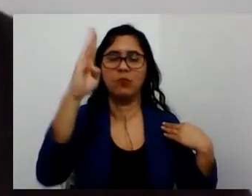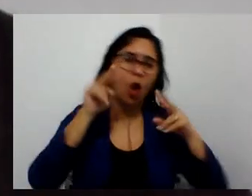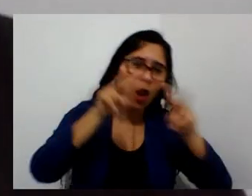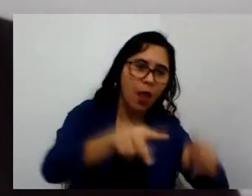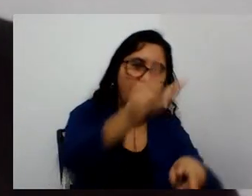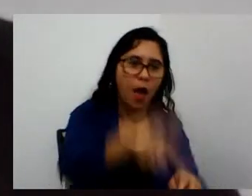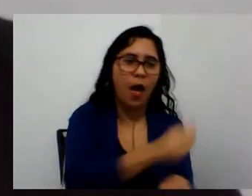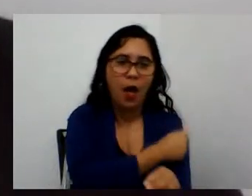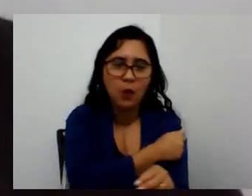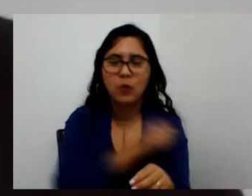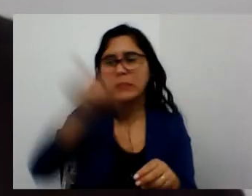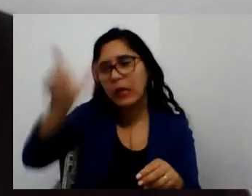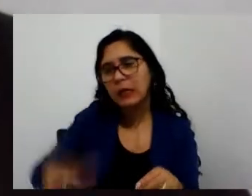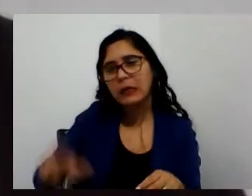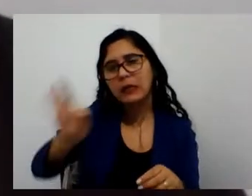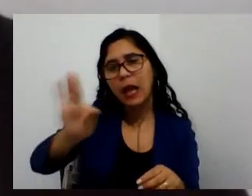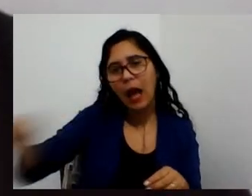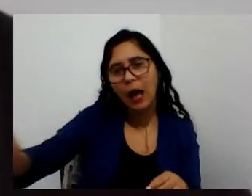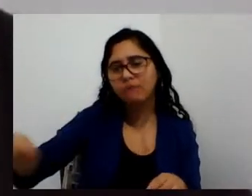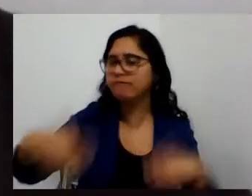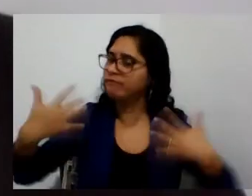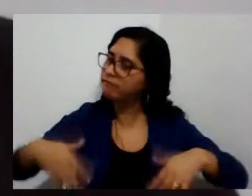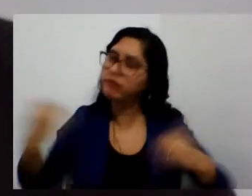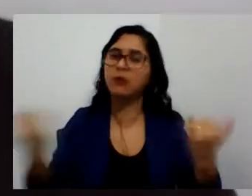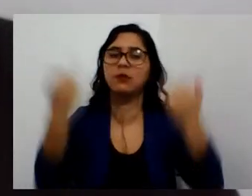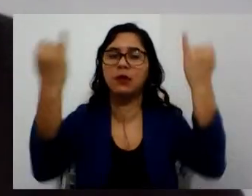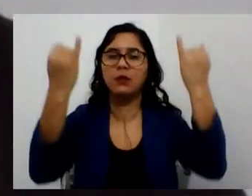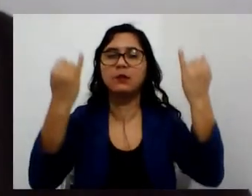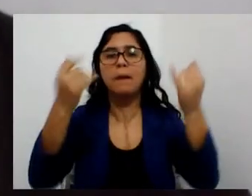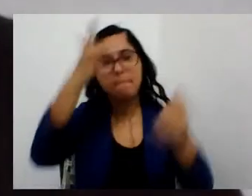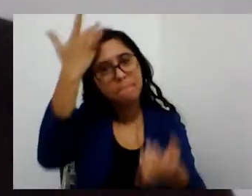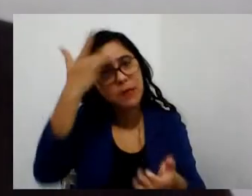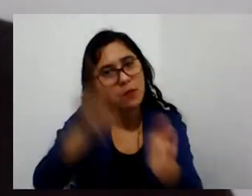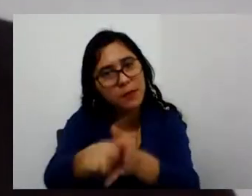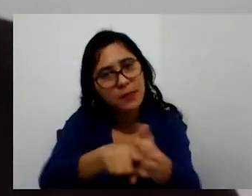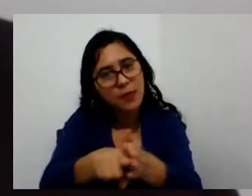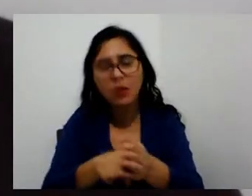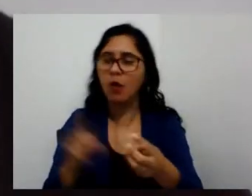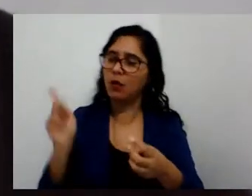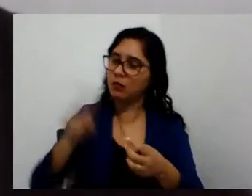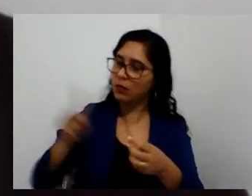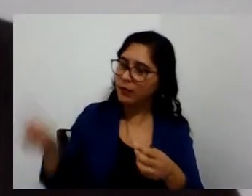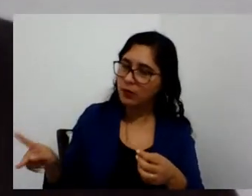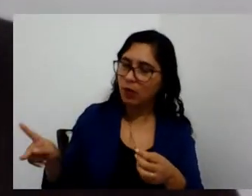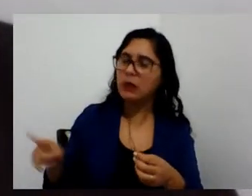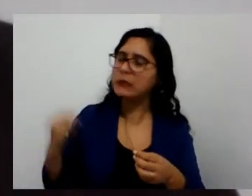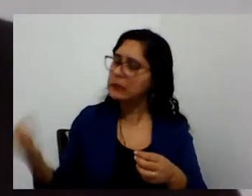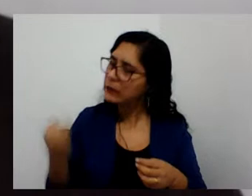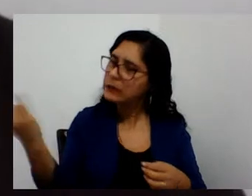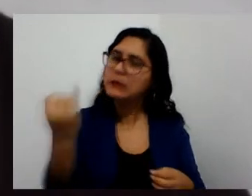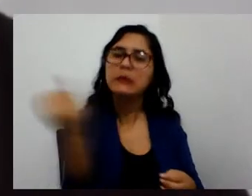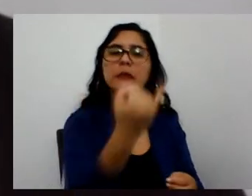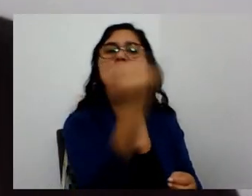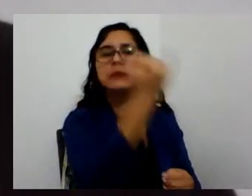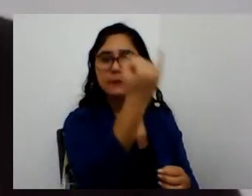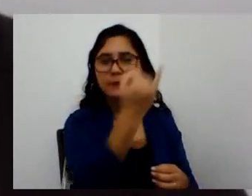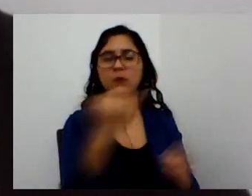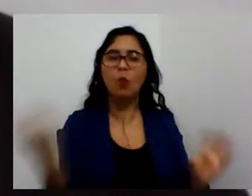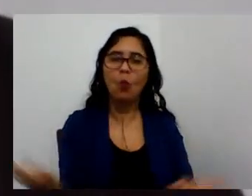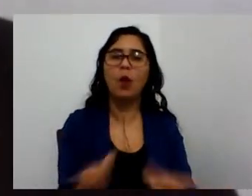nossos TAs, isso é fundamental. Nossos pesquisadores, nossos professores, isso é fundamental. Com